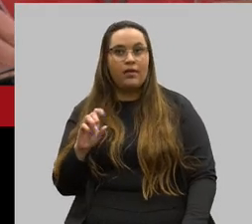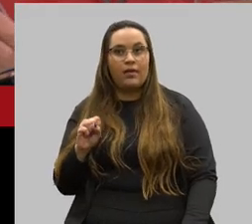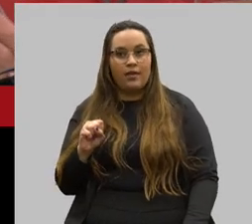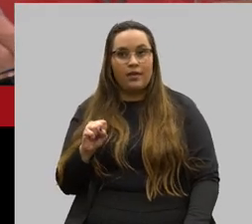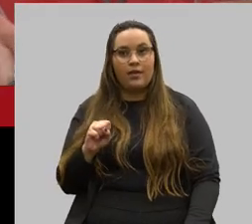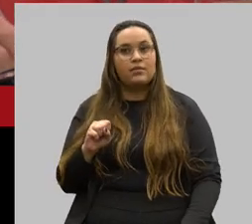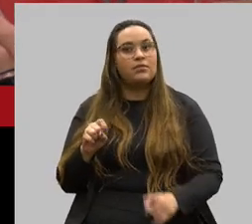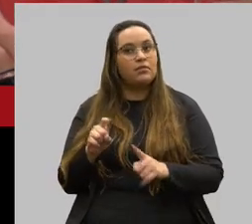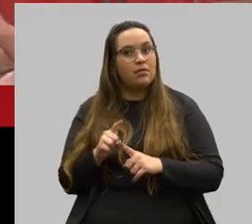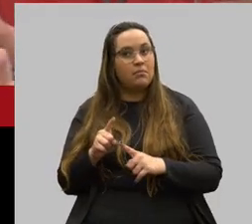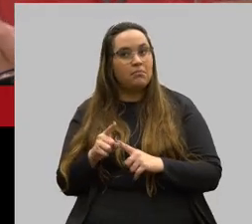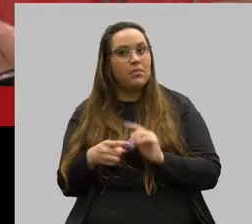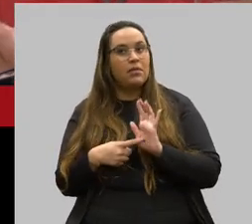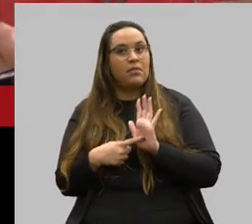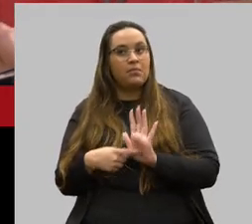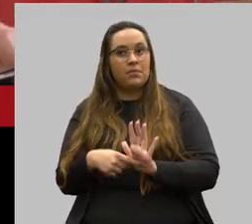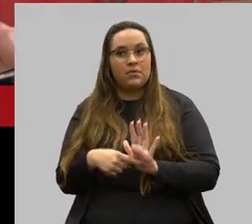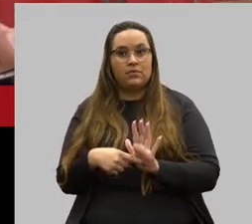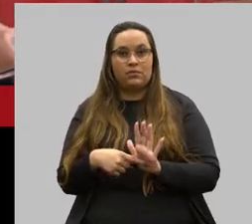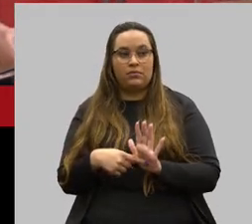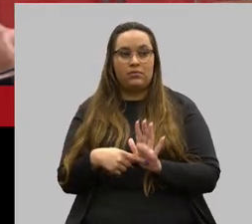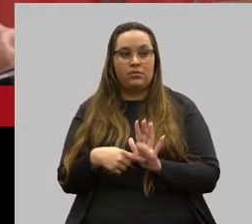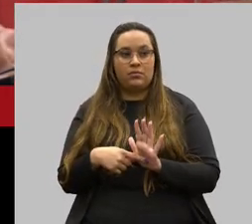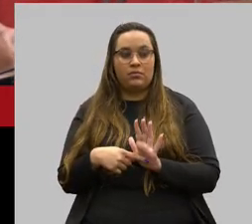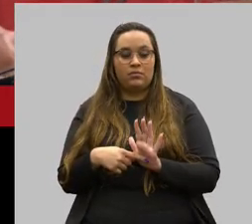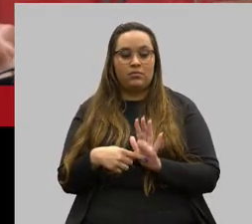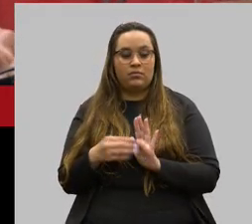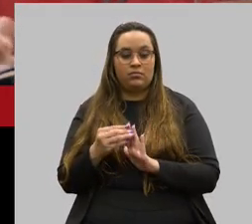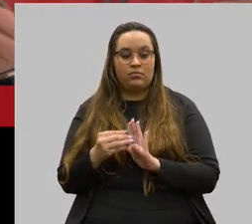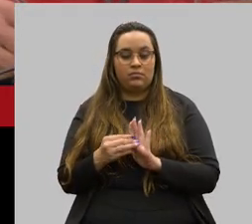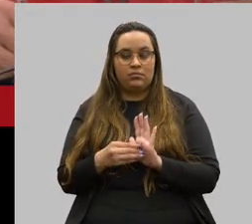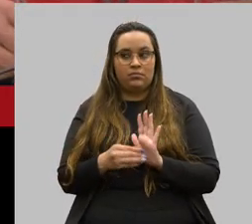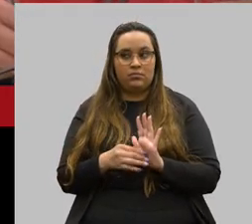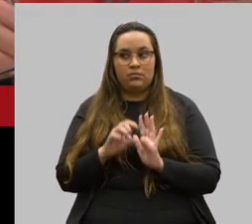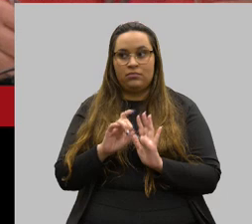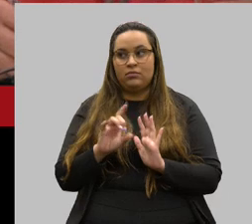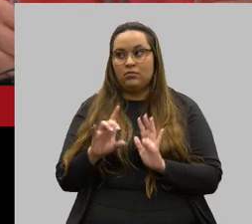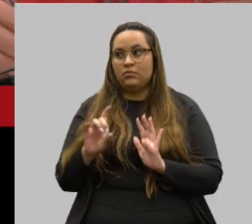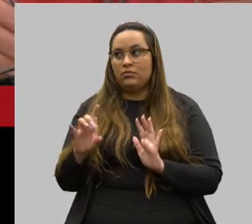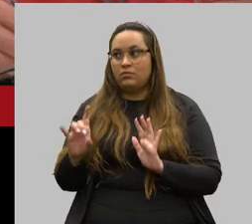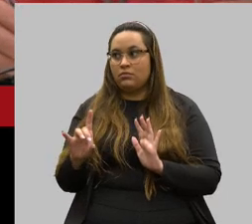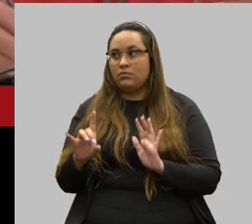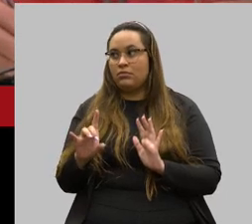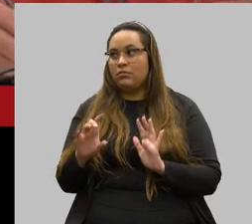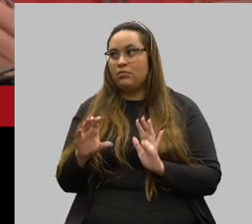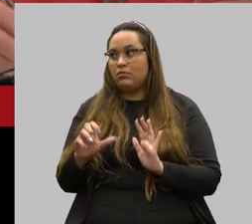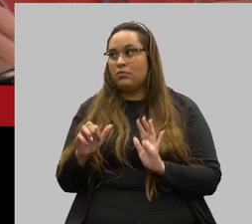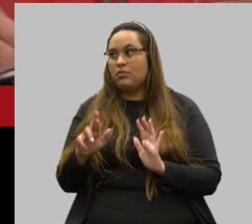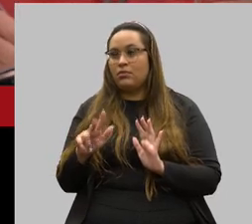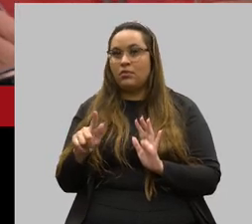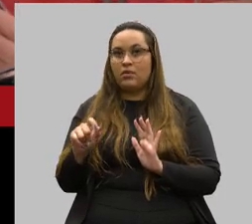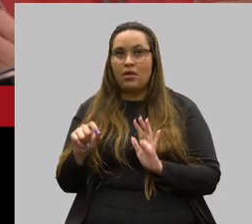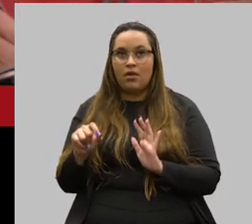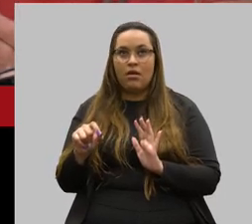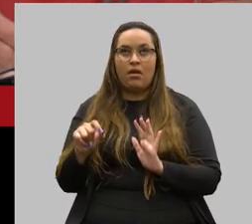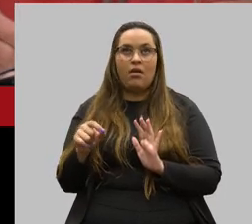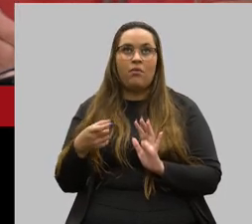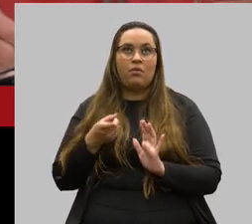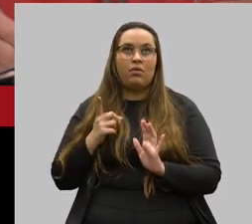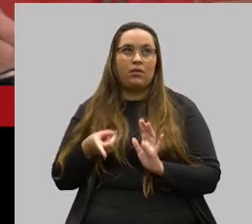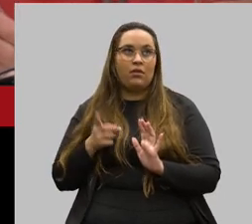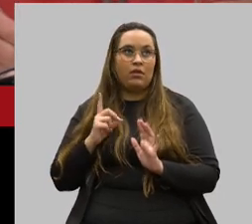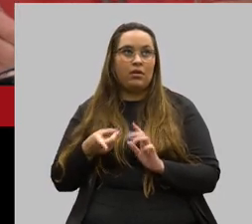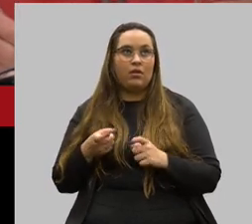sejam apresentados por eh por cada carreira né por cada cargo né o cargo de delegado